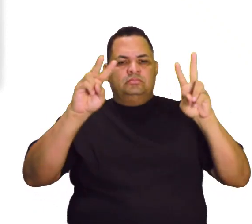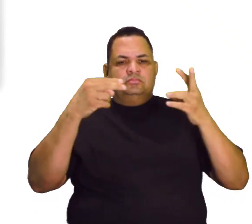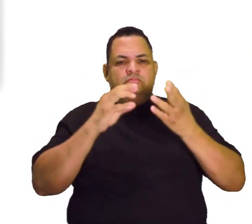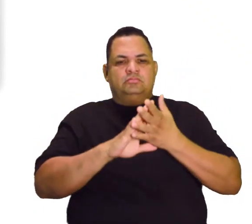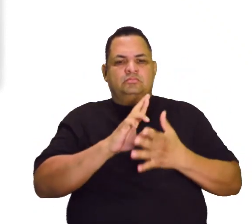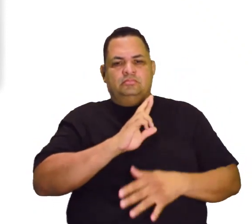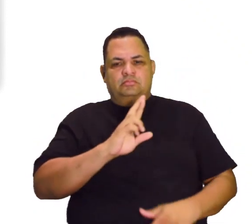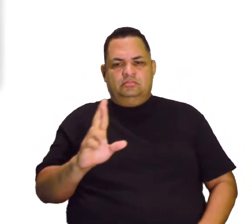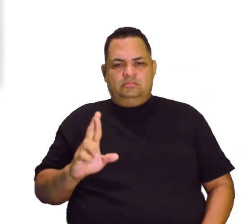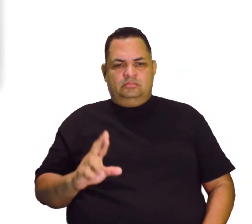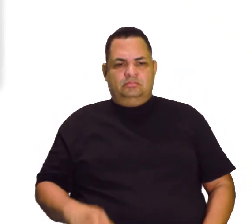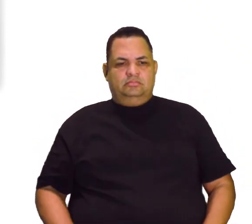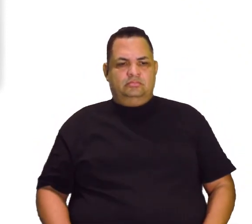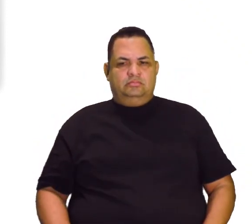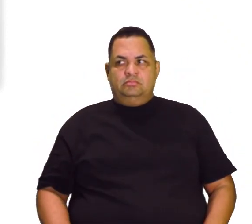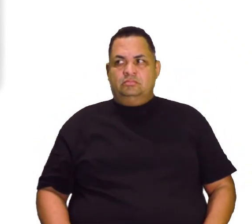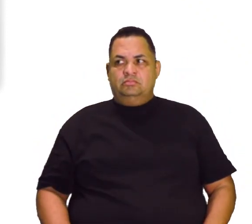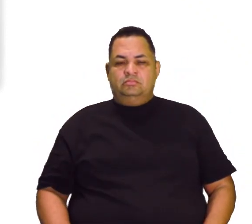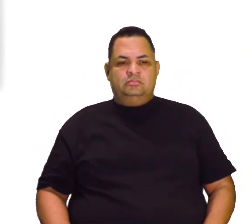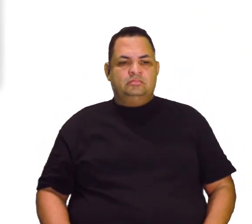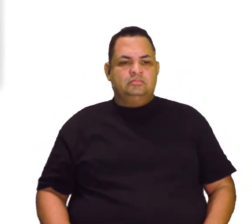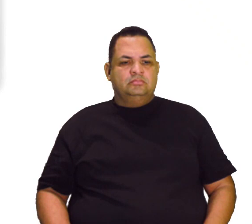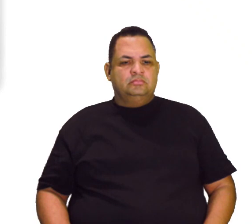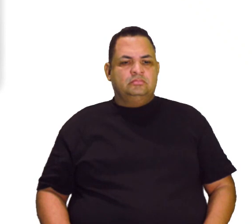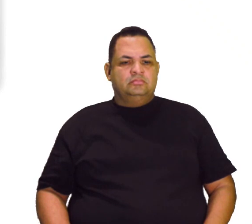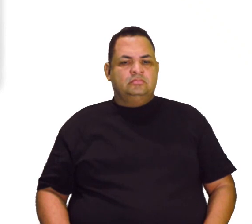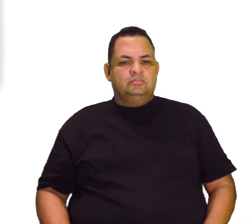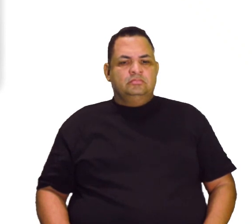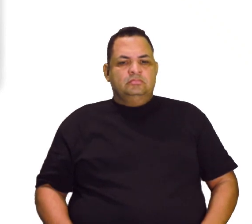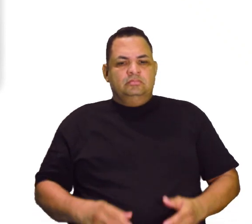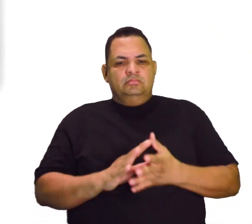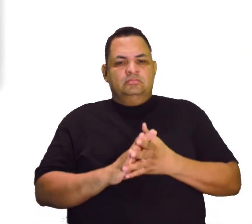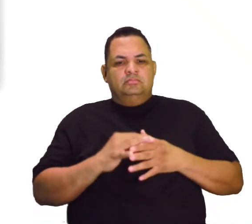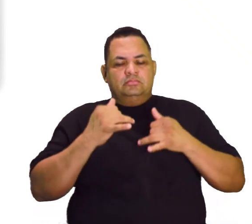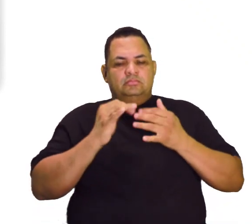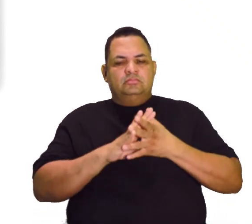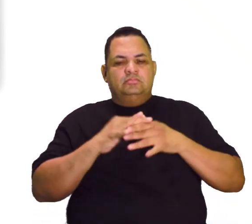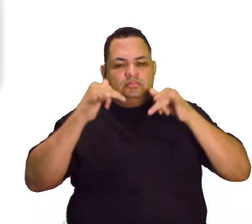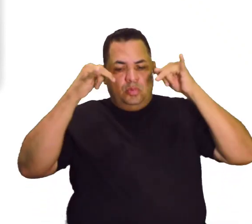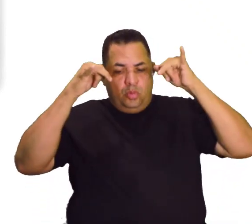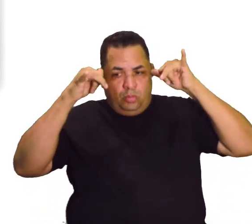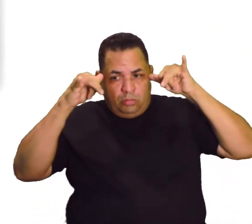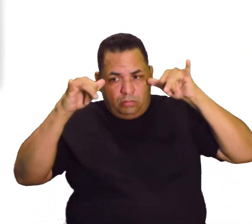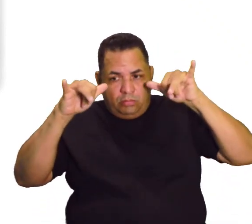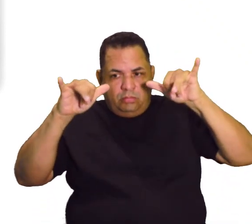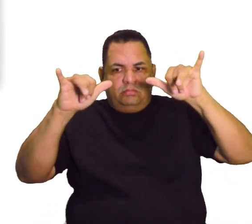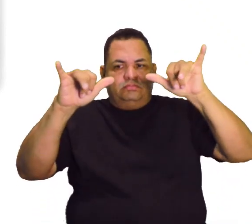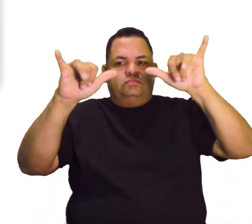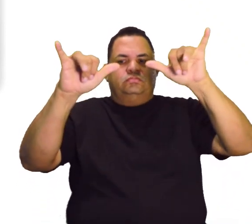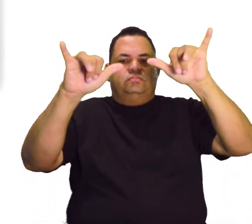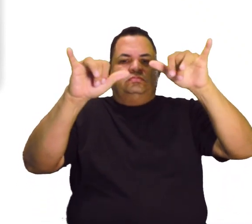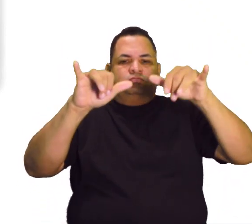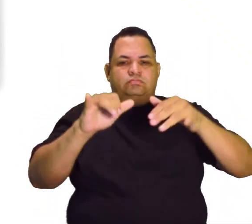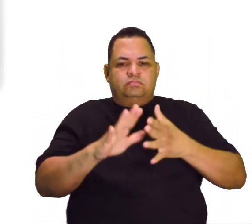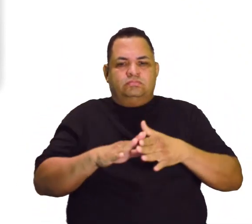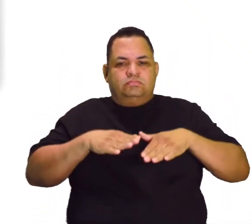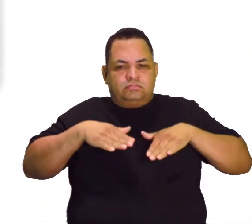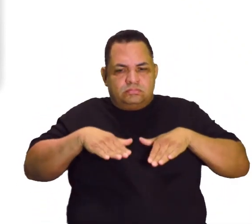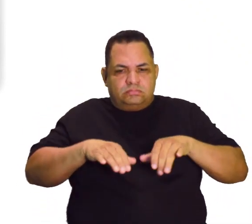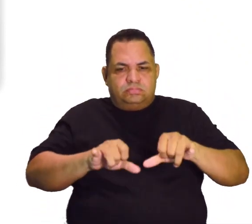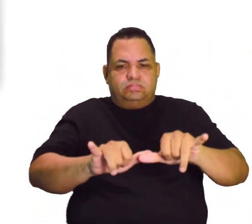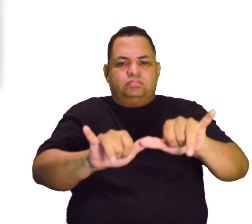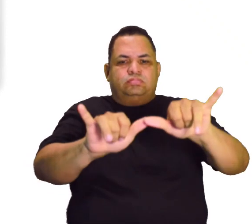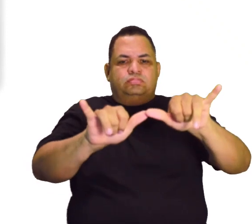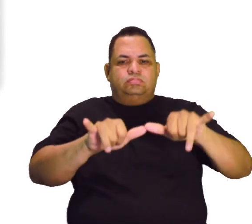temática religiosa. Olha aqui algumas danças, por exemplo, Bumba Meu Boi, muito típico do Nordeste, do